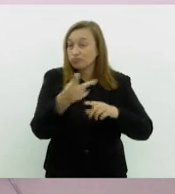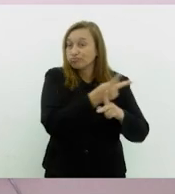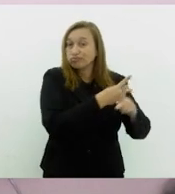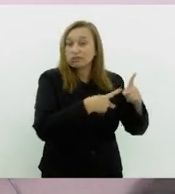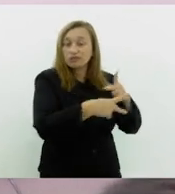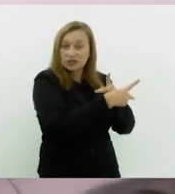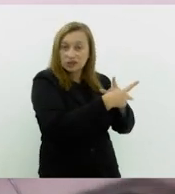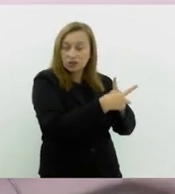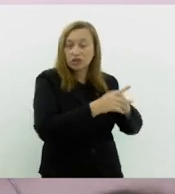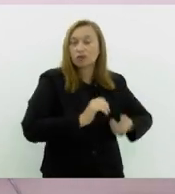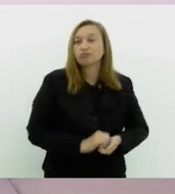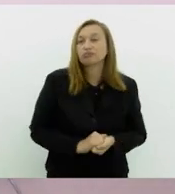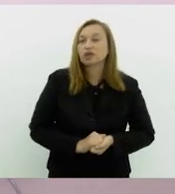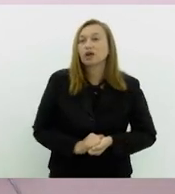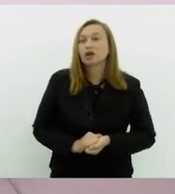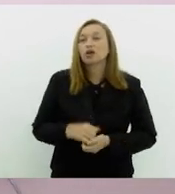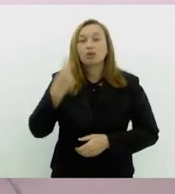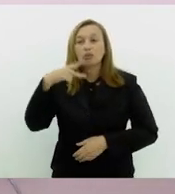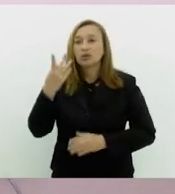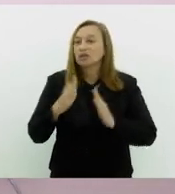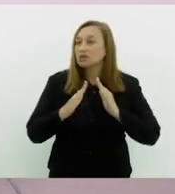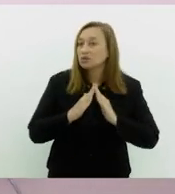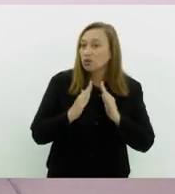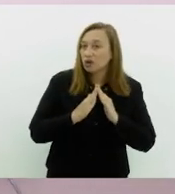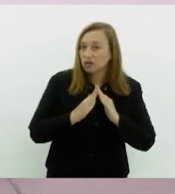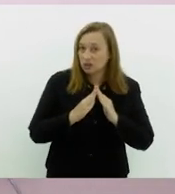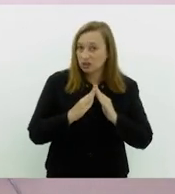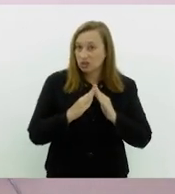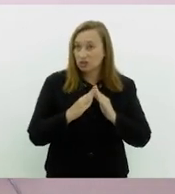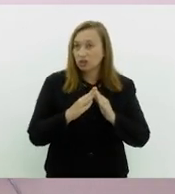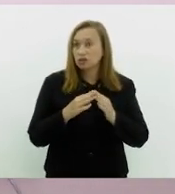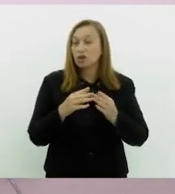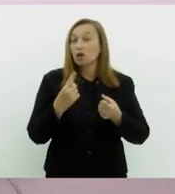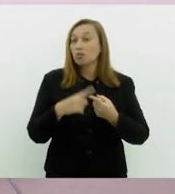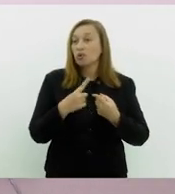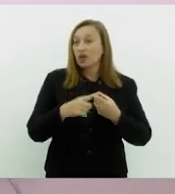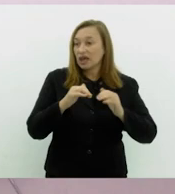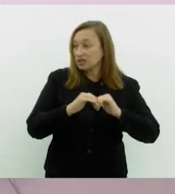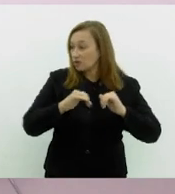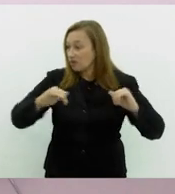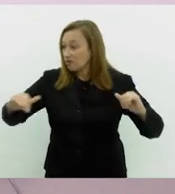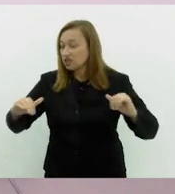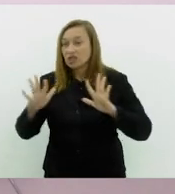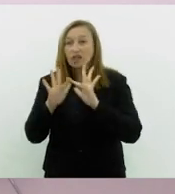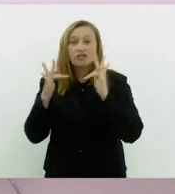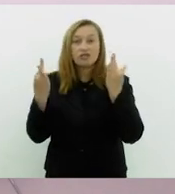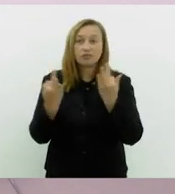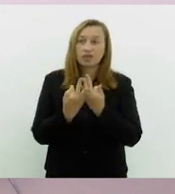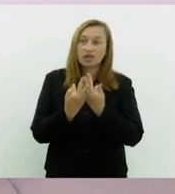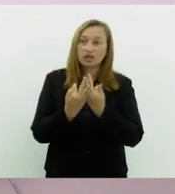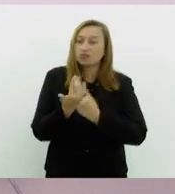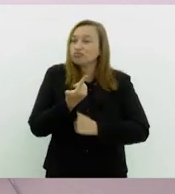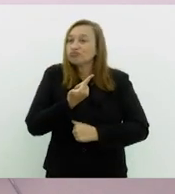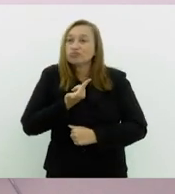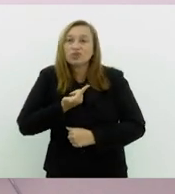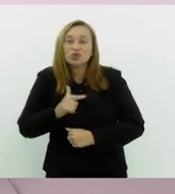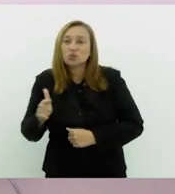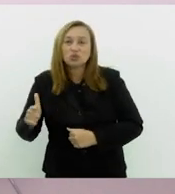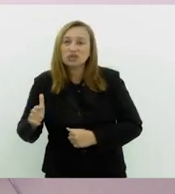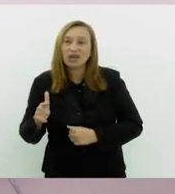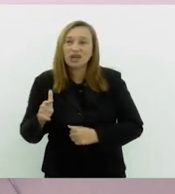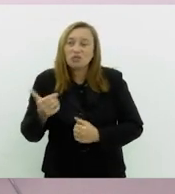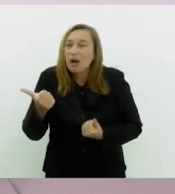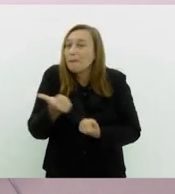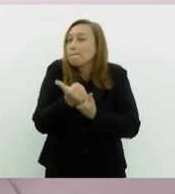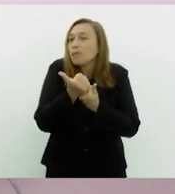Social, uma política de moradia prioritária, porque, como elas são afastadas de suas famílias, elas não têm mais uma rede de